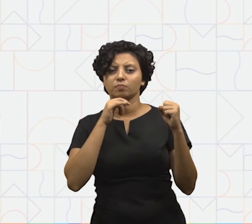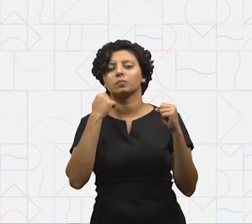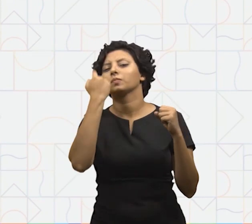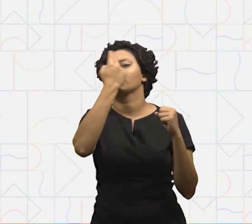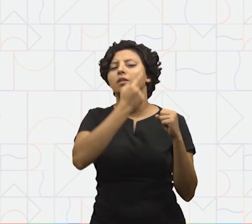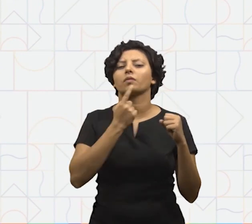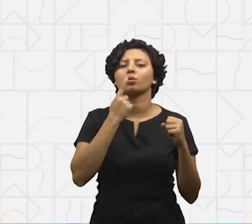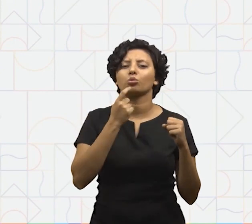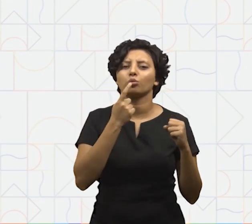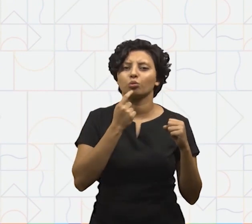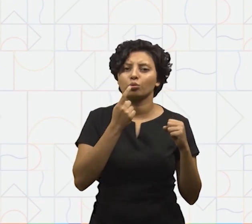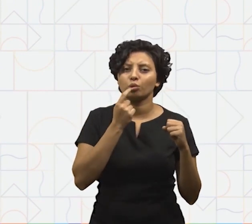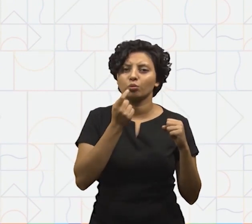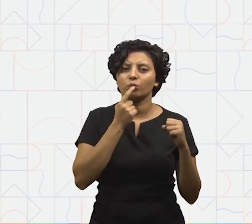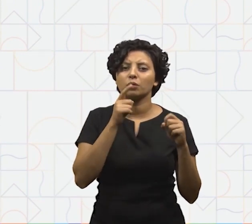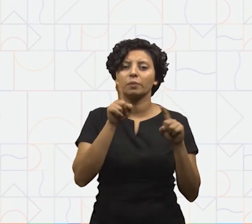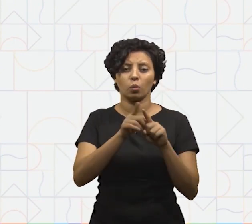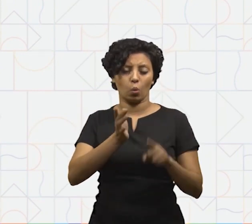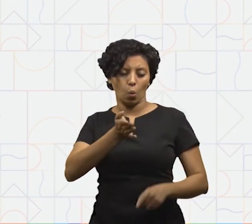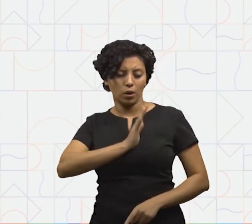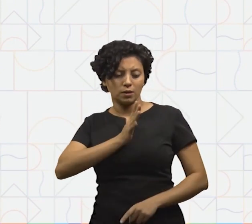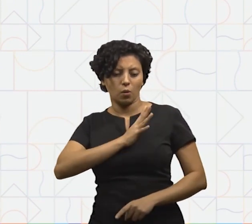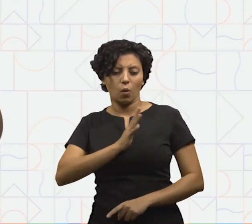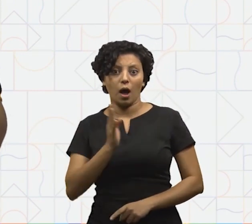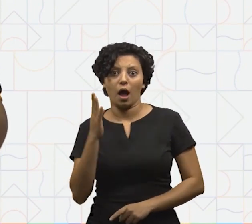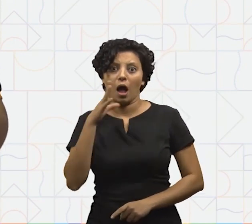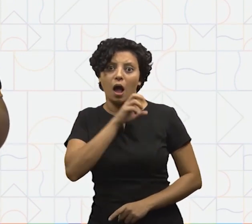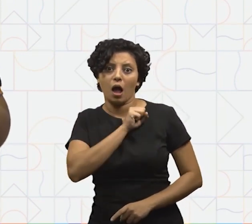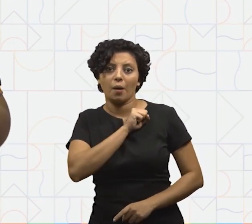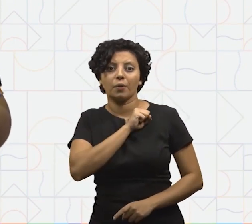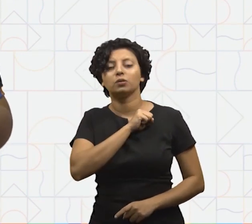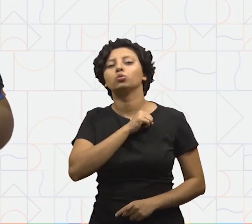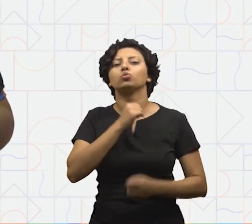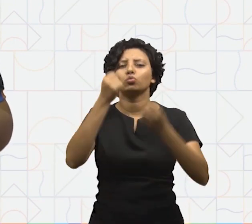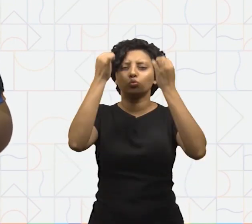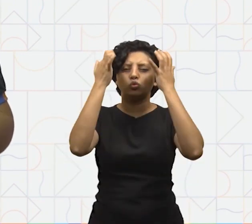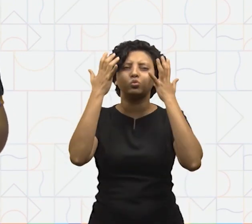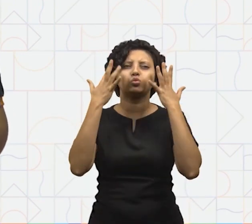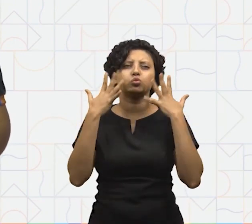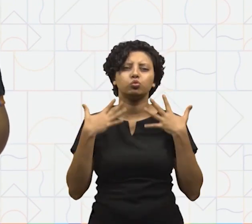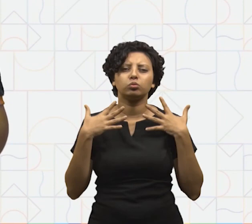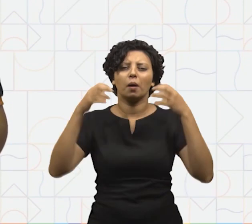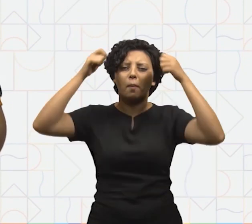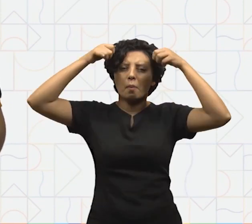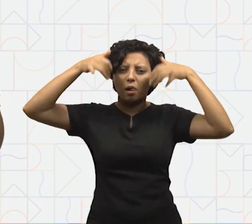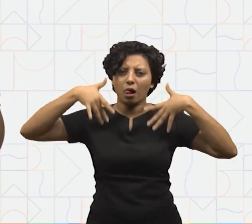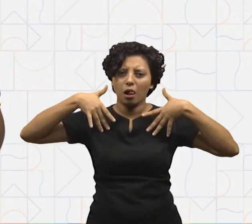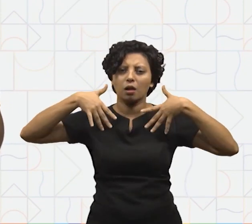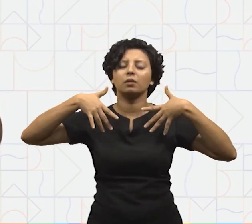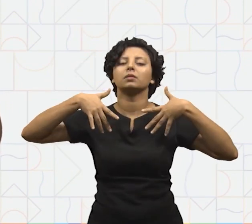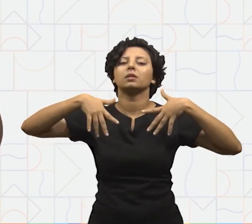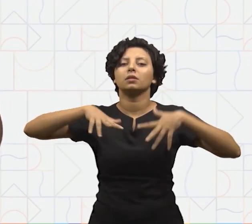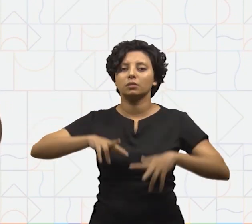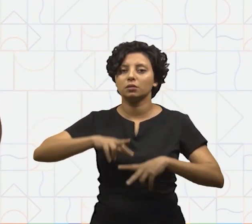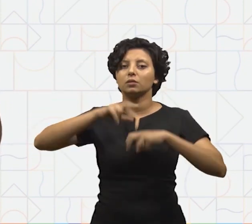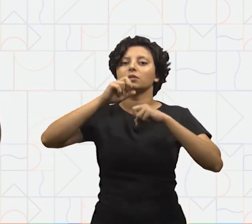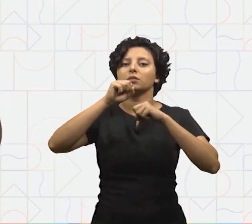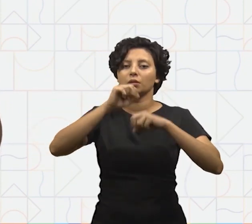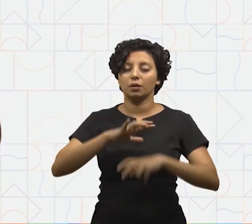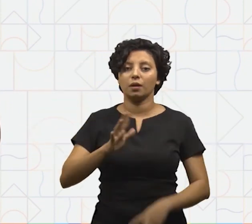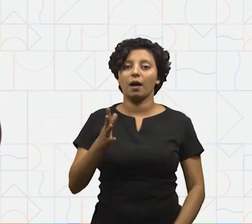fica vermelho, o coração acelera, ficamos suados e a nossa respiração